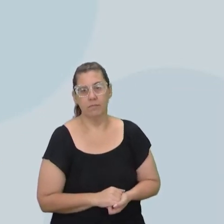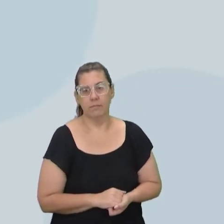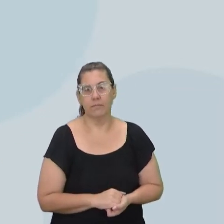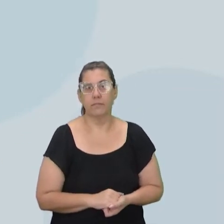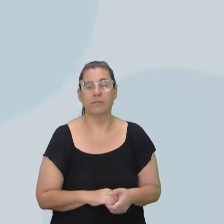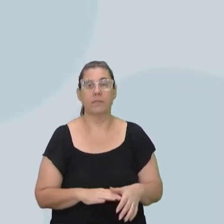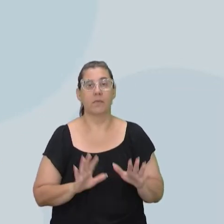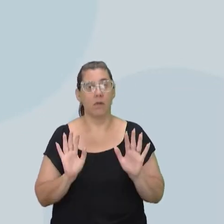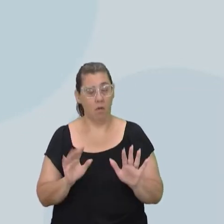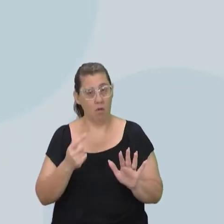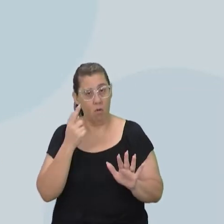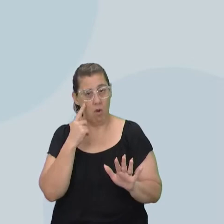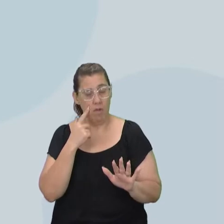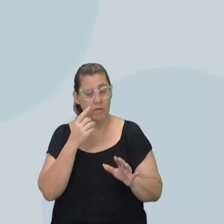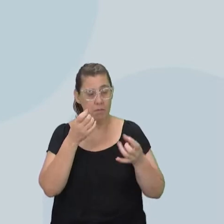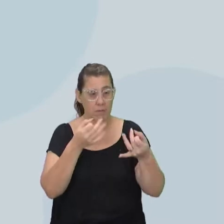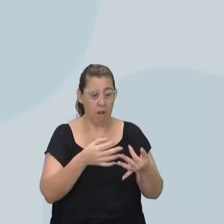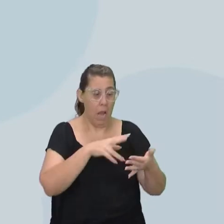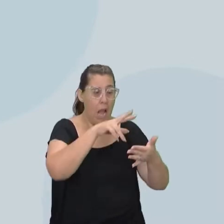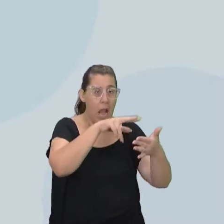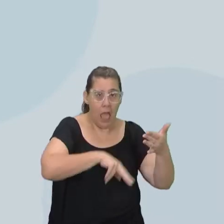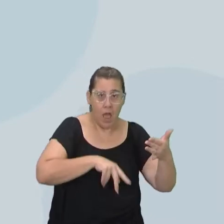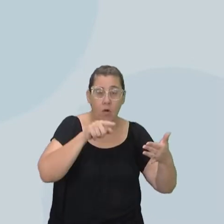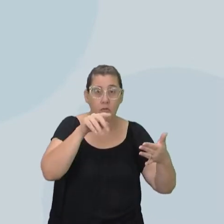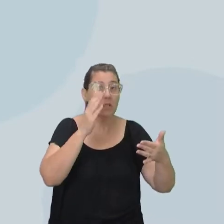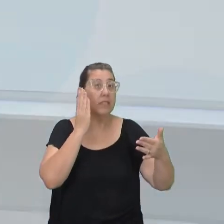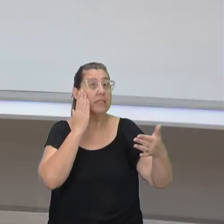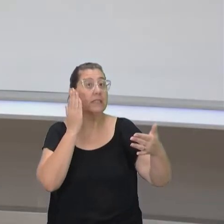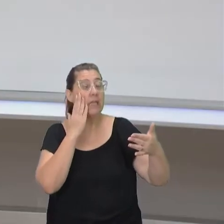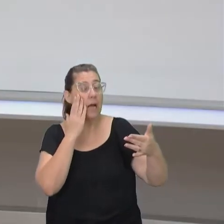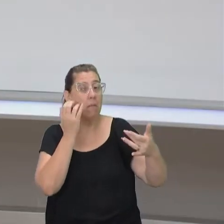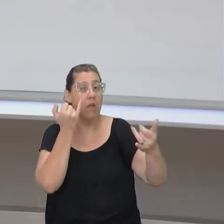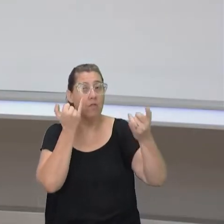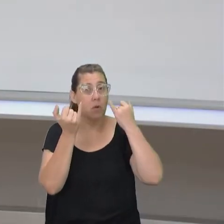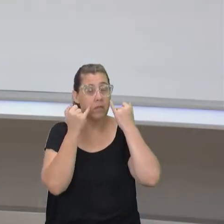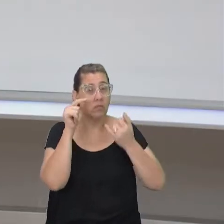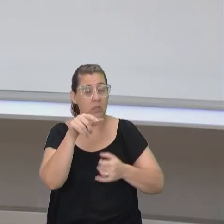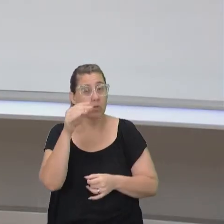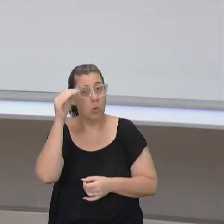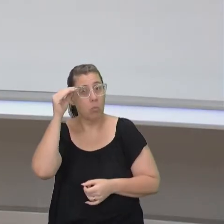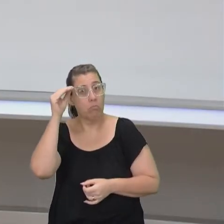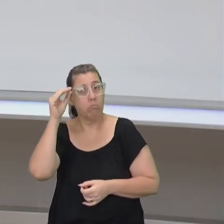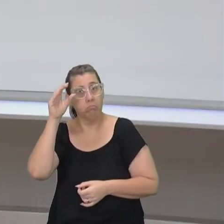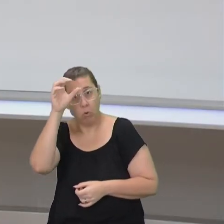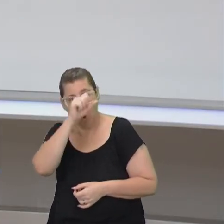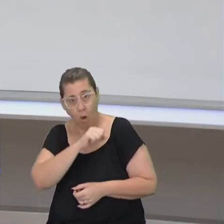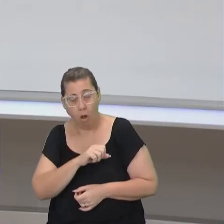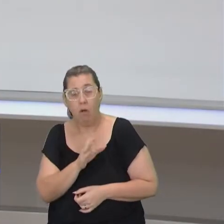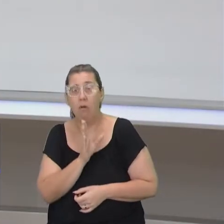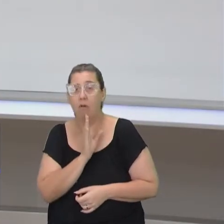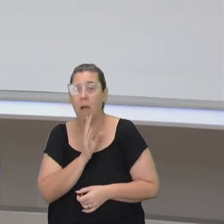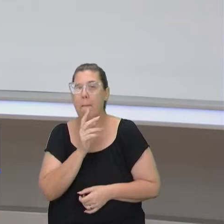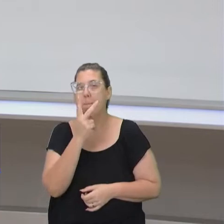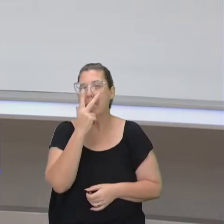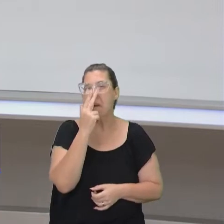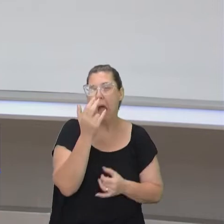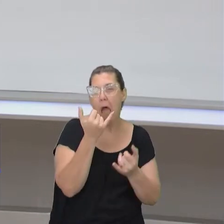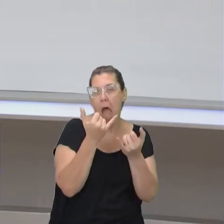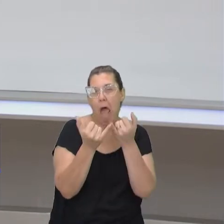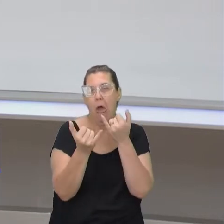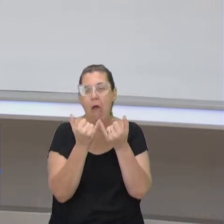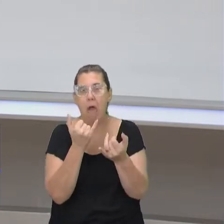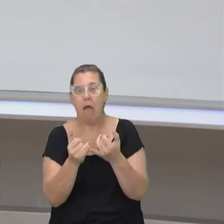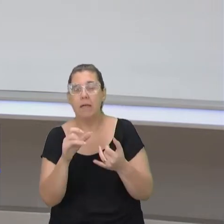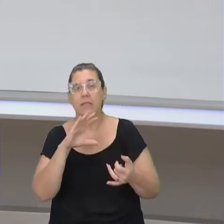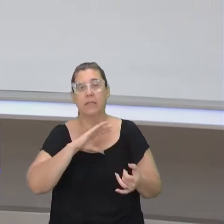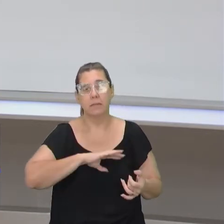para vocês lerem a partir do que vocês sabem, a partir das informações que vocês conhecem, palavras que parecem português, palavras que